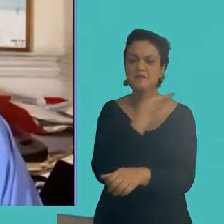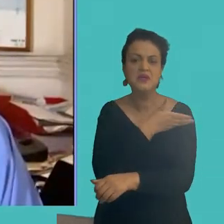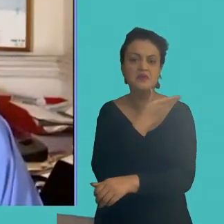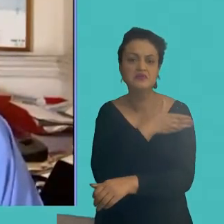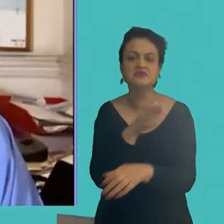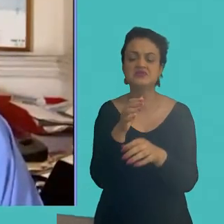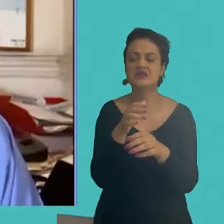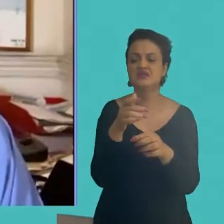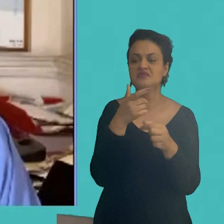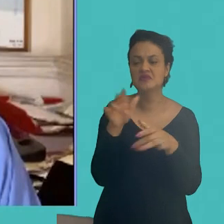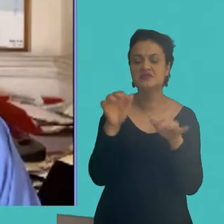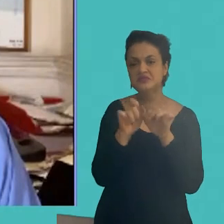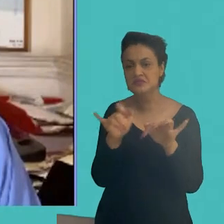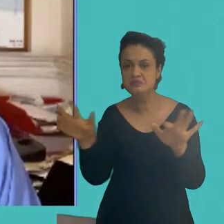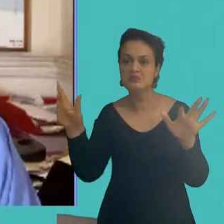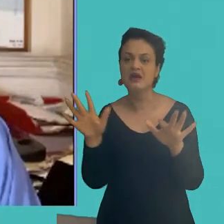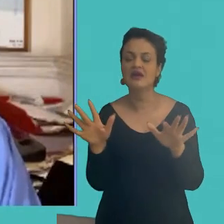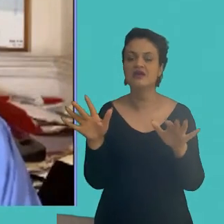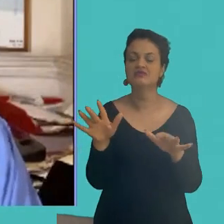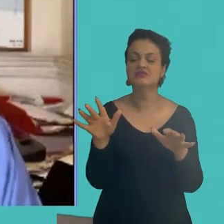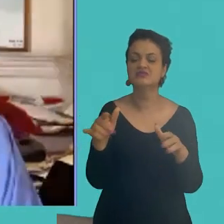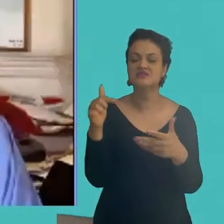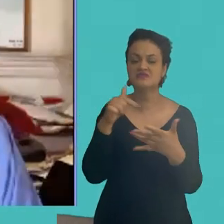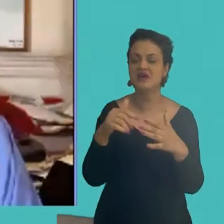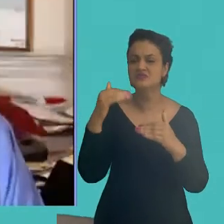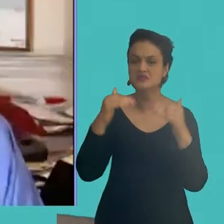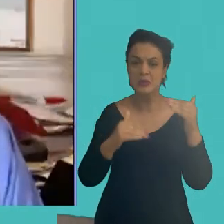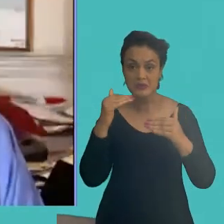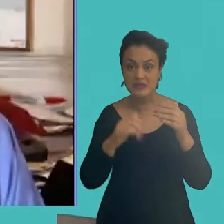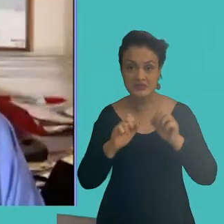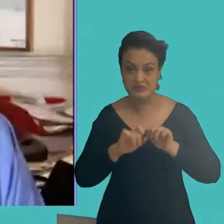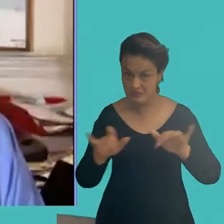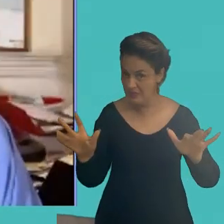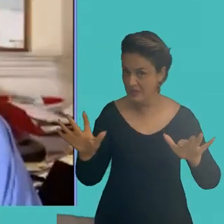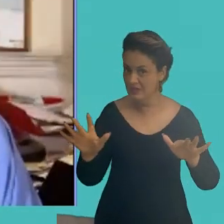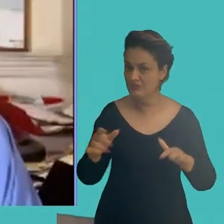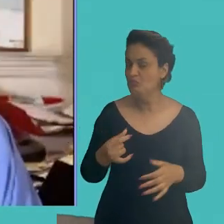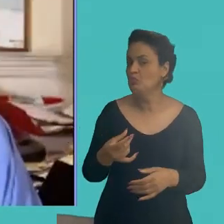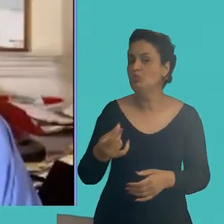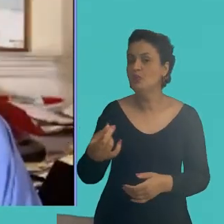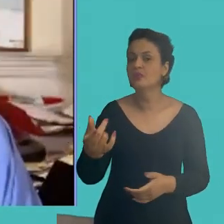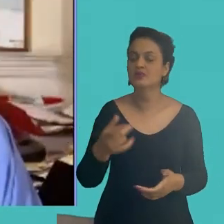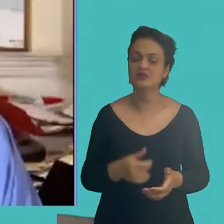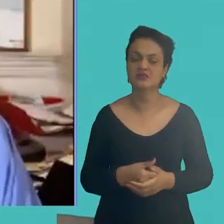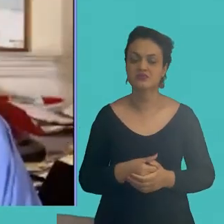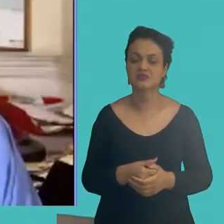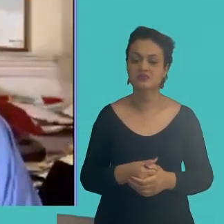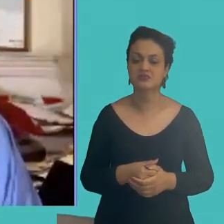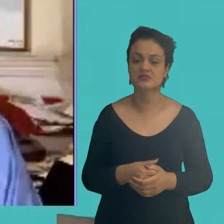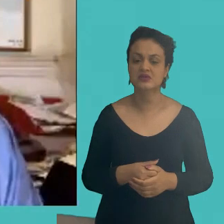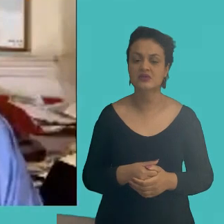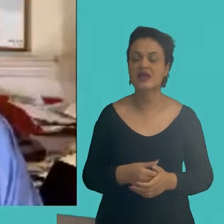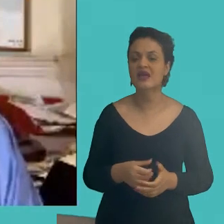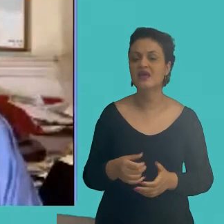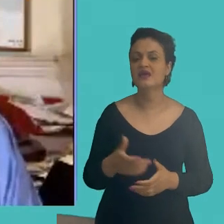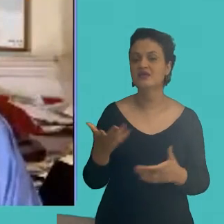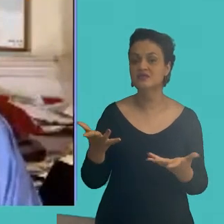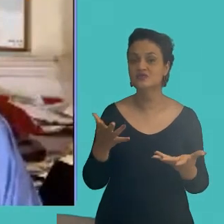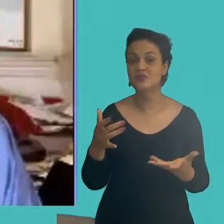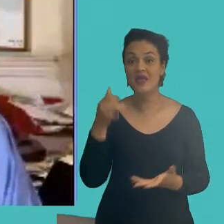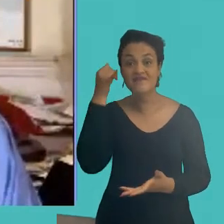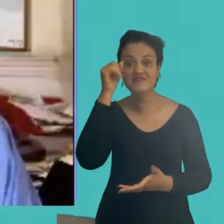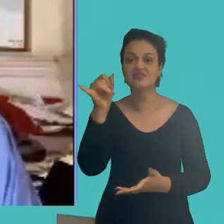preconceitos, injustiças sociais e desigualdade, perdurem. Inevitabilidade da tragédia quer dizer isso. O que a